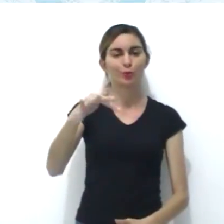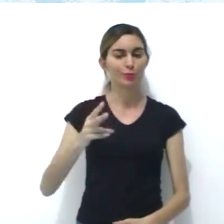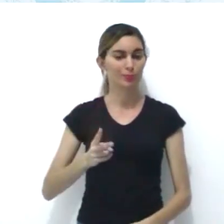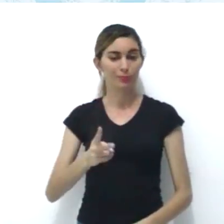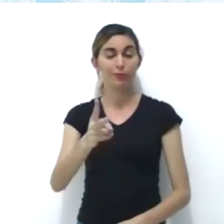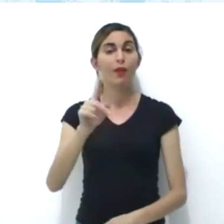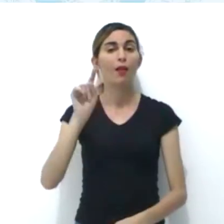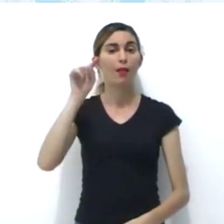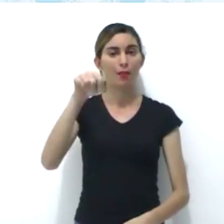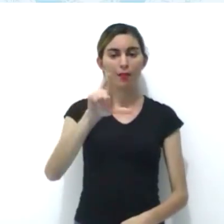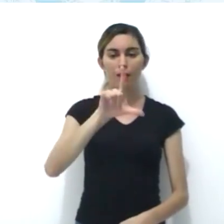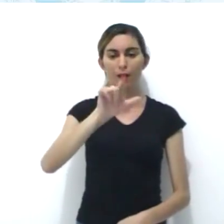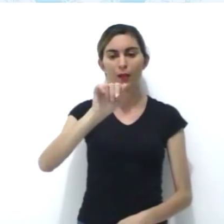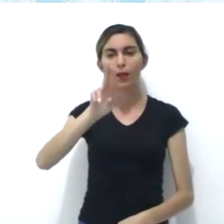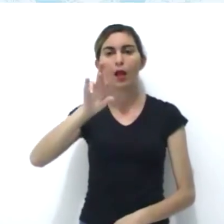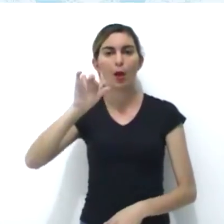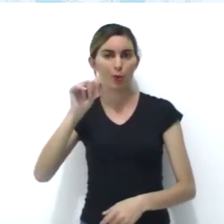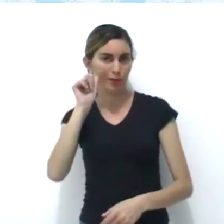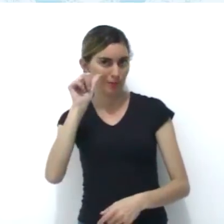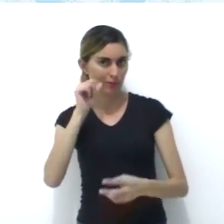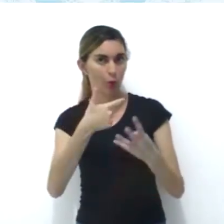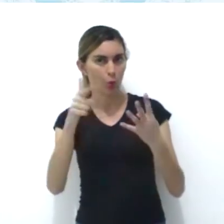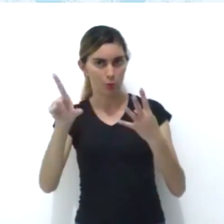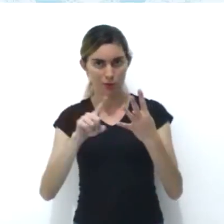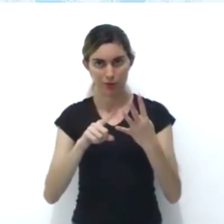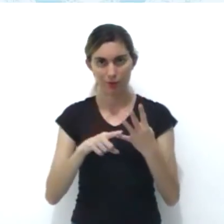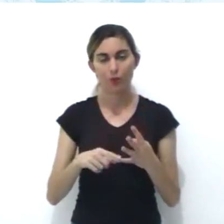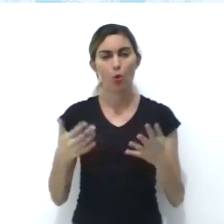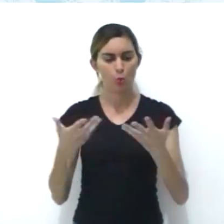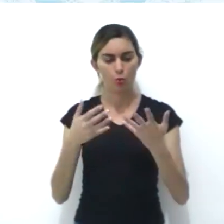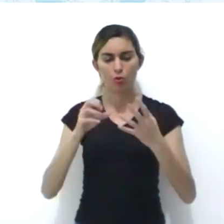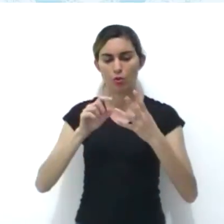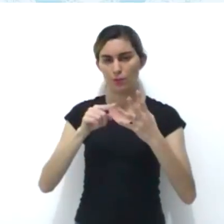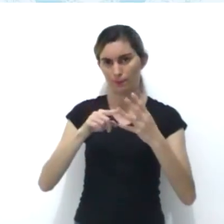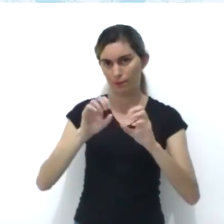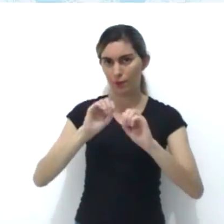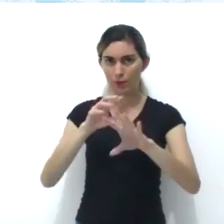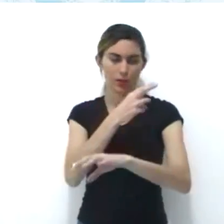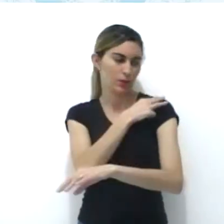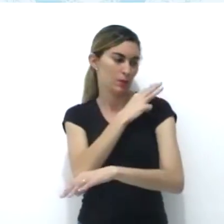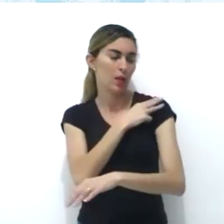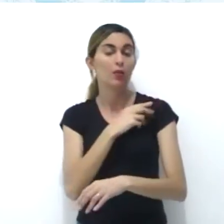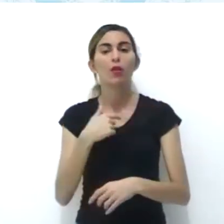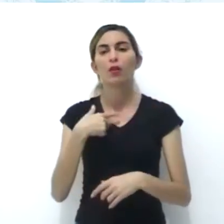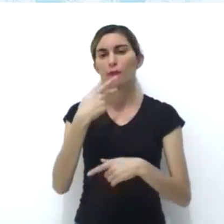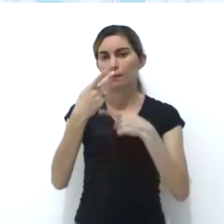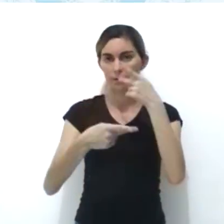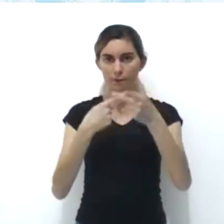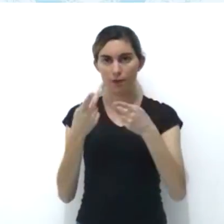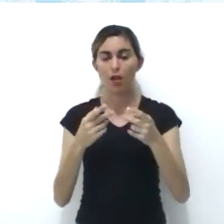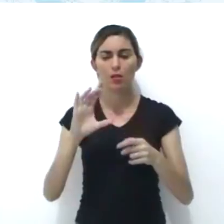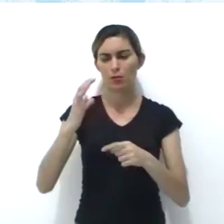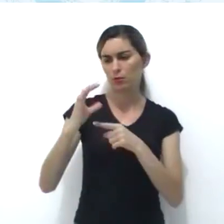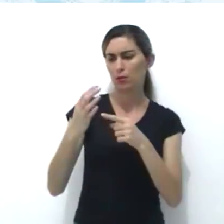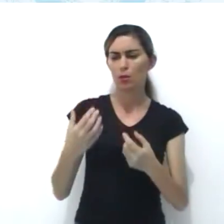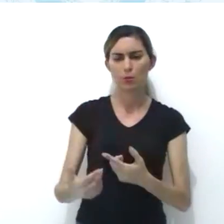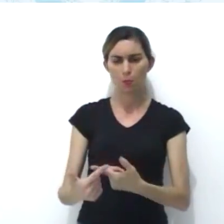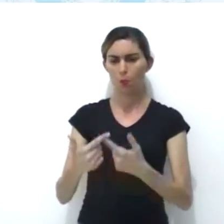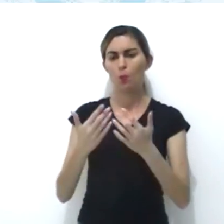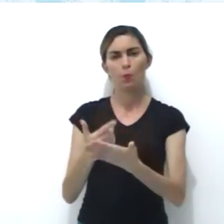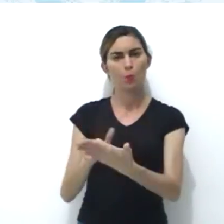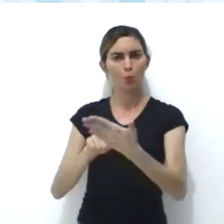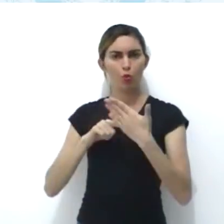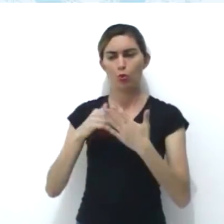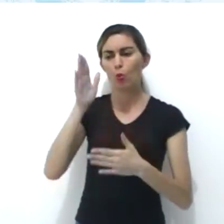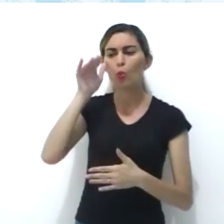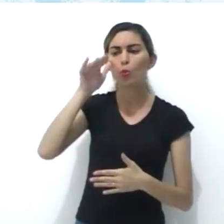futuro. Laura, que é uma outra aluna, né, que hoje está no ensino médio, ela diz o seguinte, a ciência